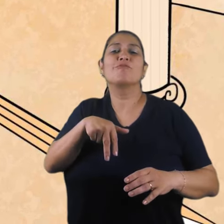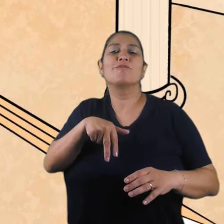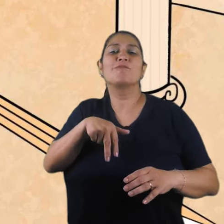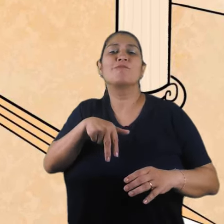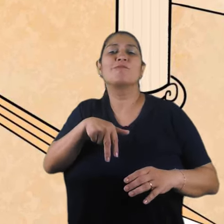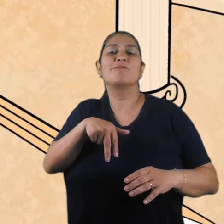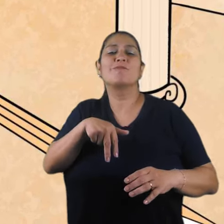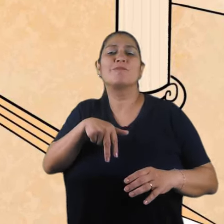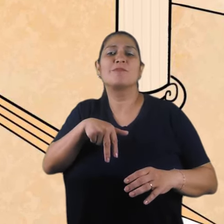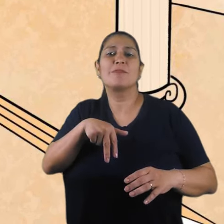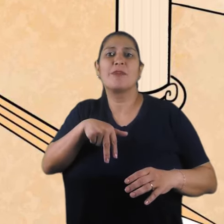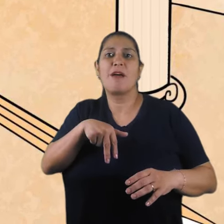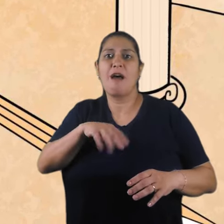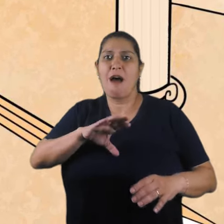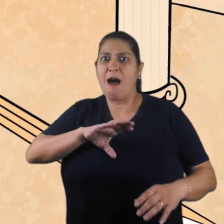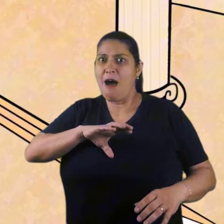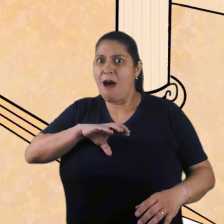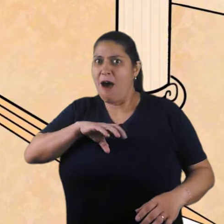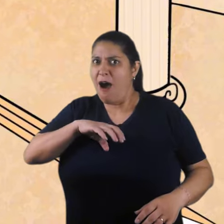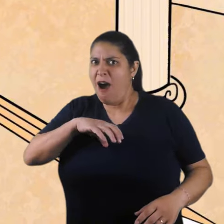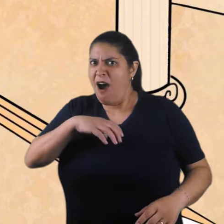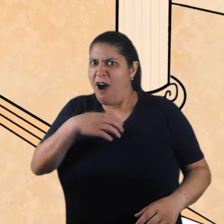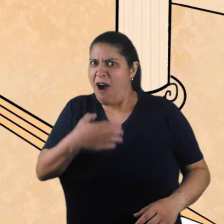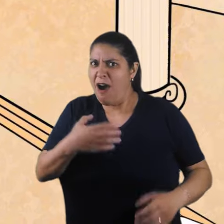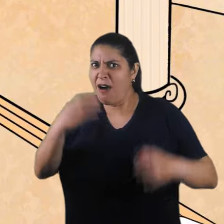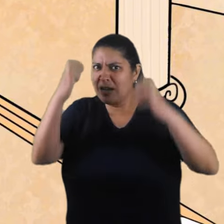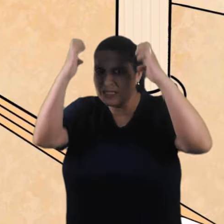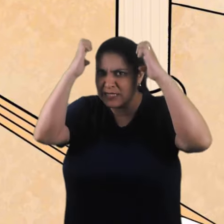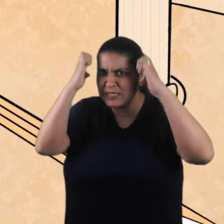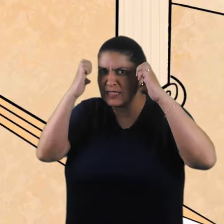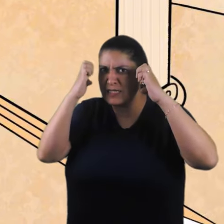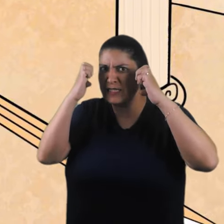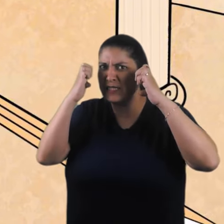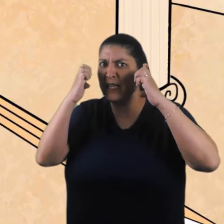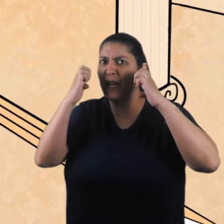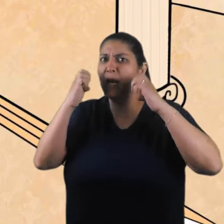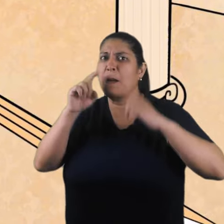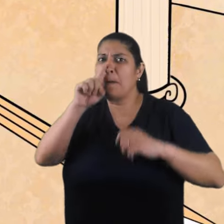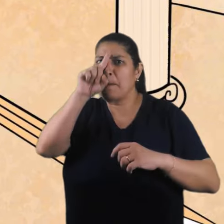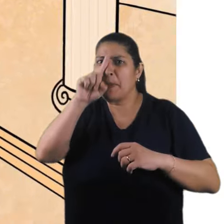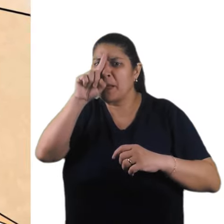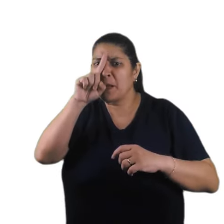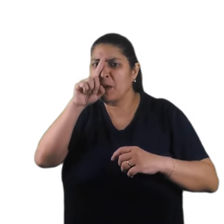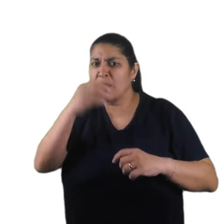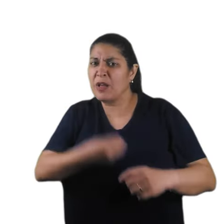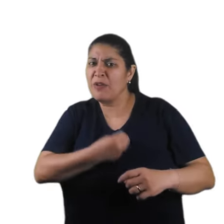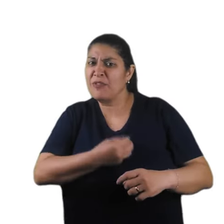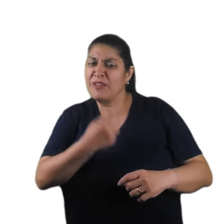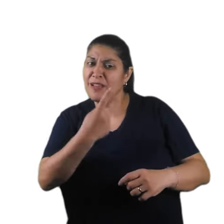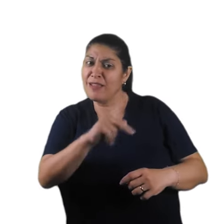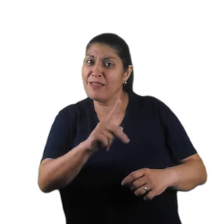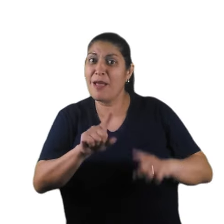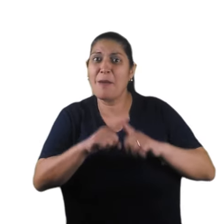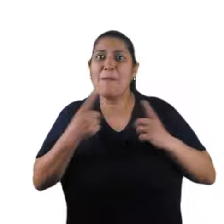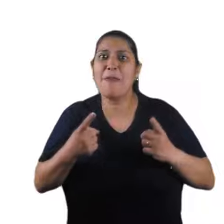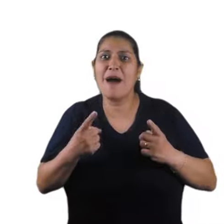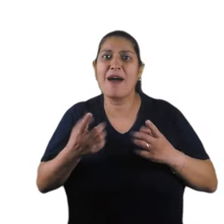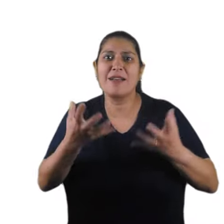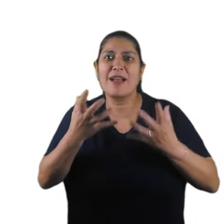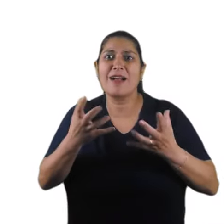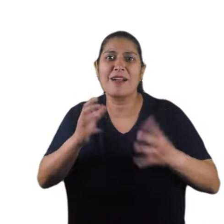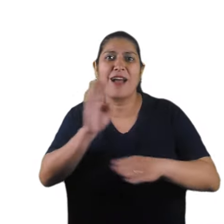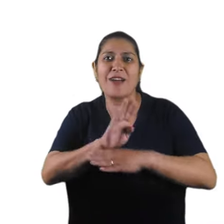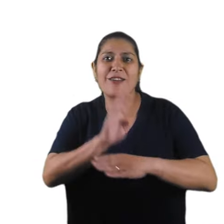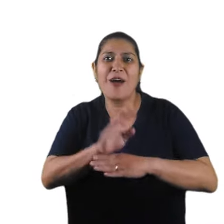colocou-se em frente à porta. Que coragem! Ester arriscou sua própria vida para